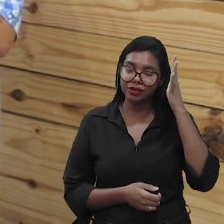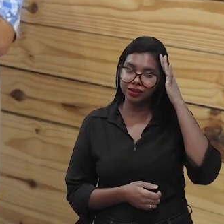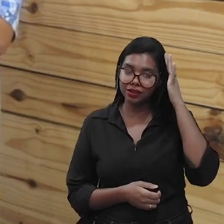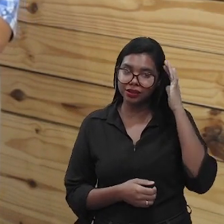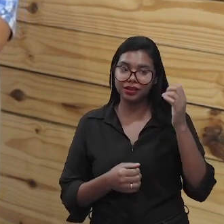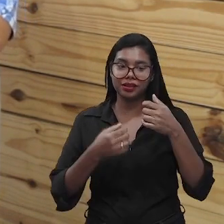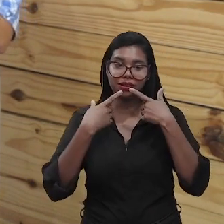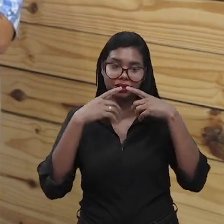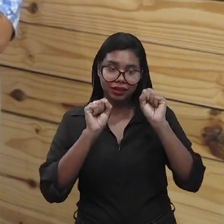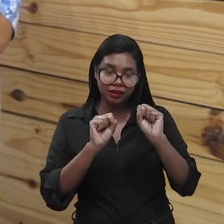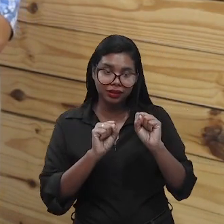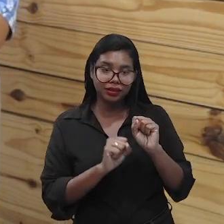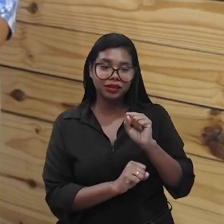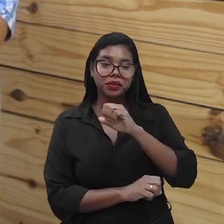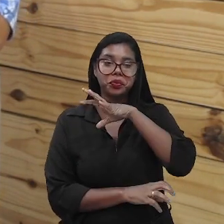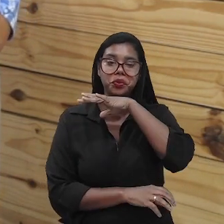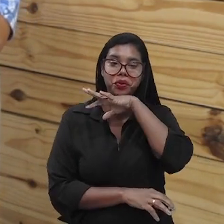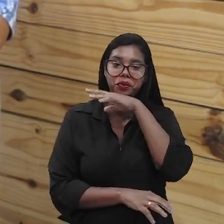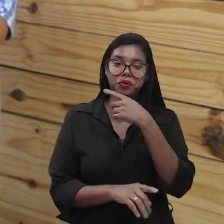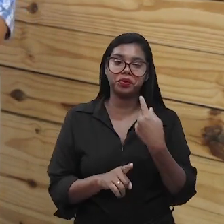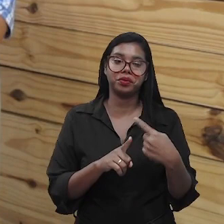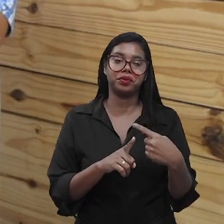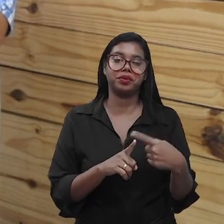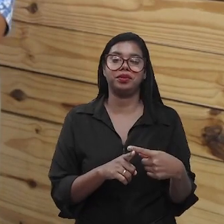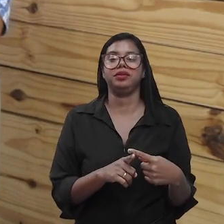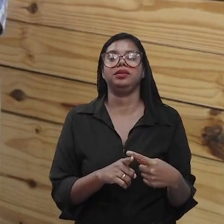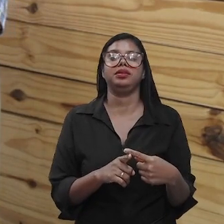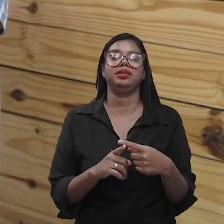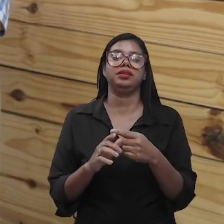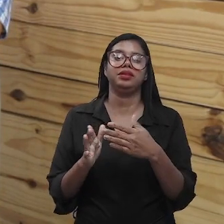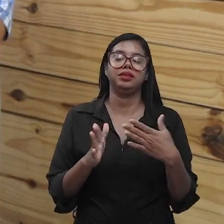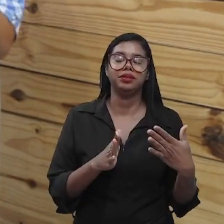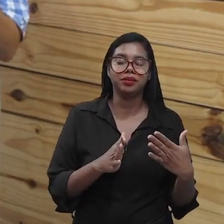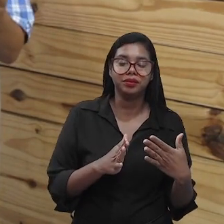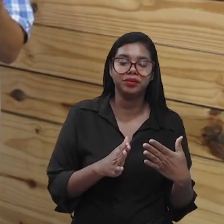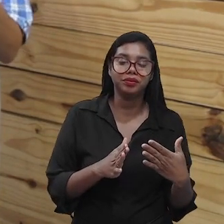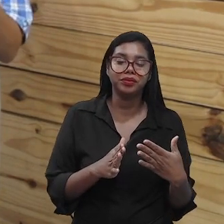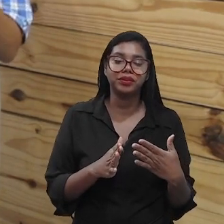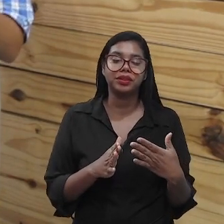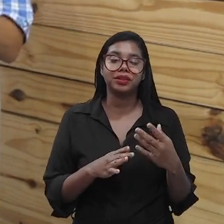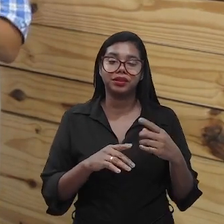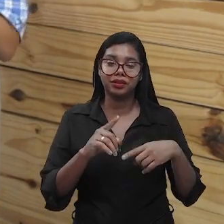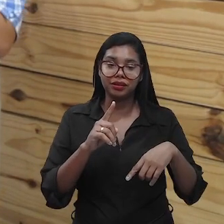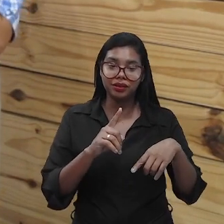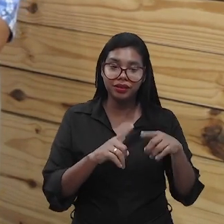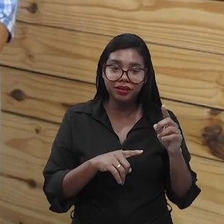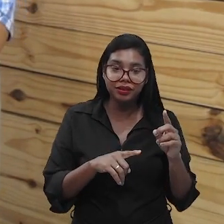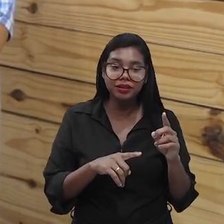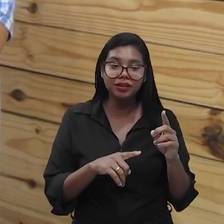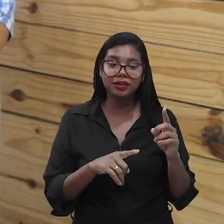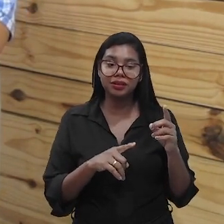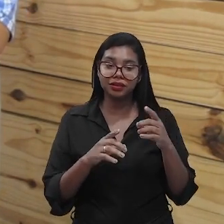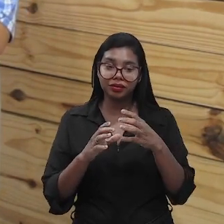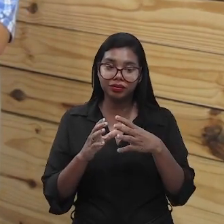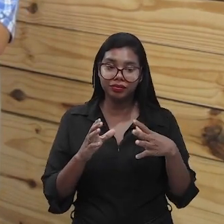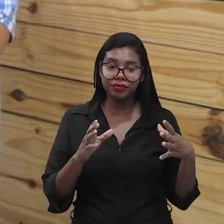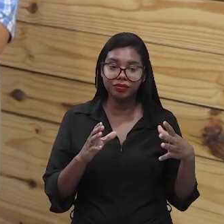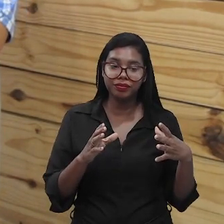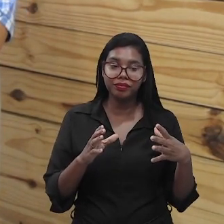porque se você cai na esparrela, por exemplo, de simplesmente reproduzir, você vai estar entrando no clichê. Então, de que forma eu vou